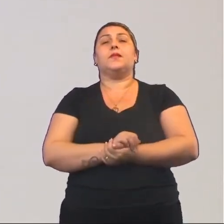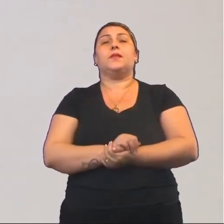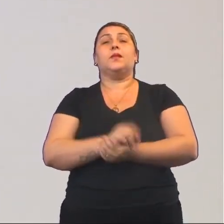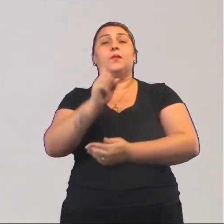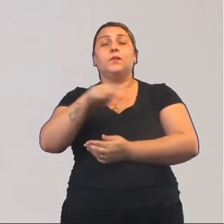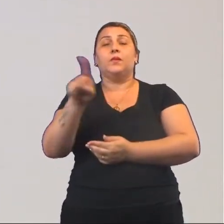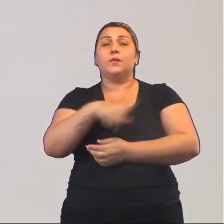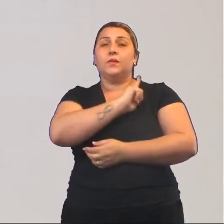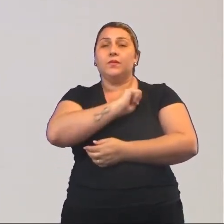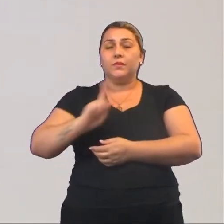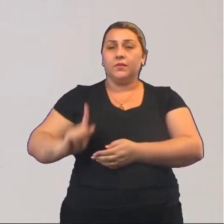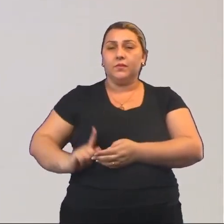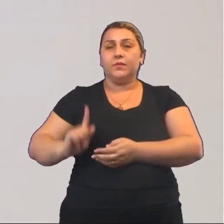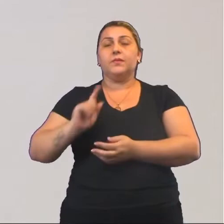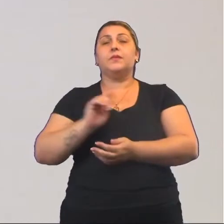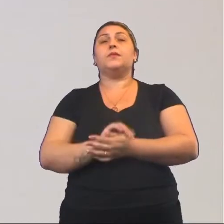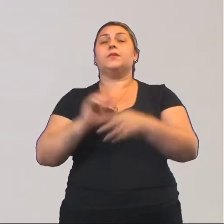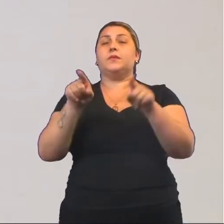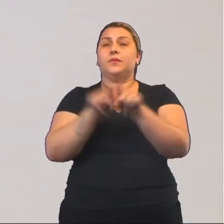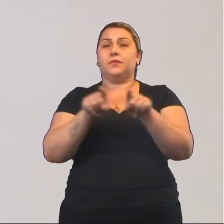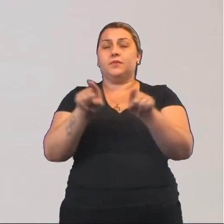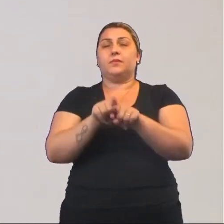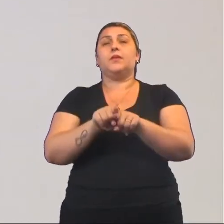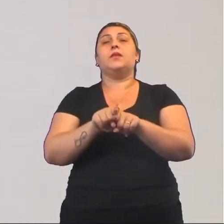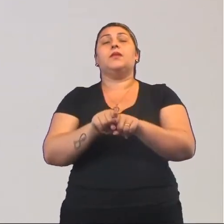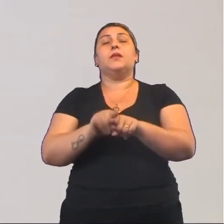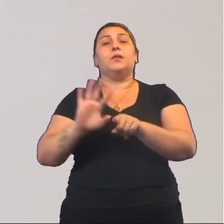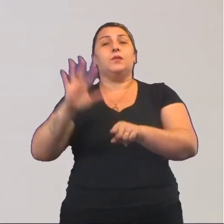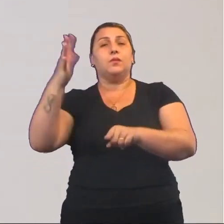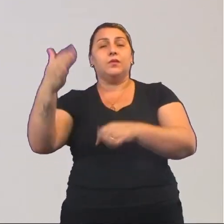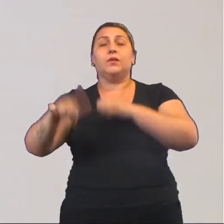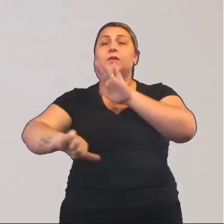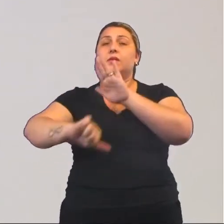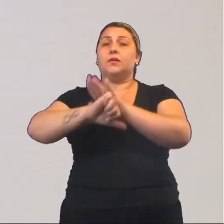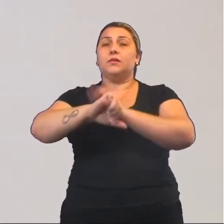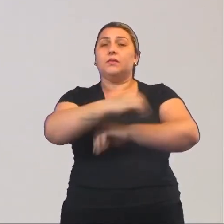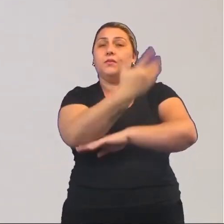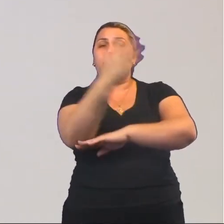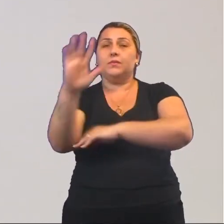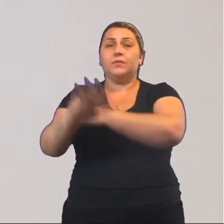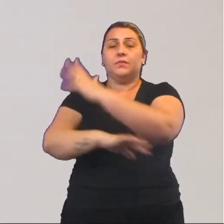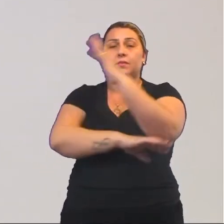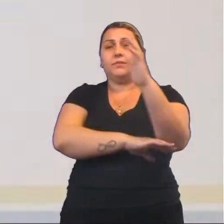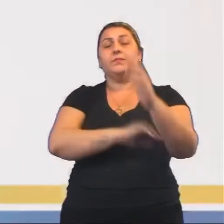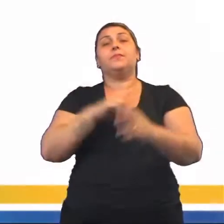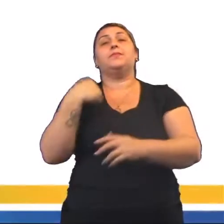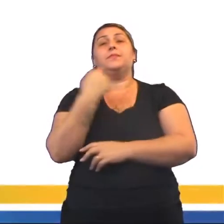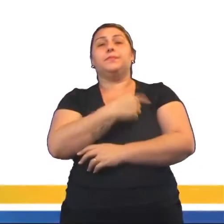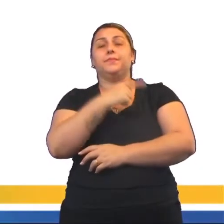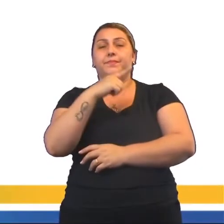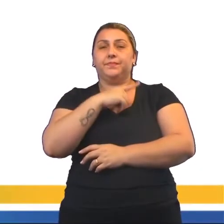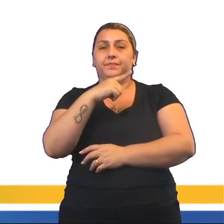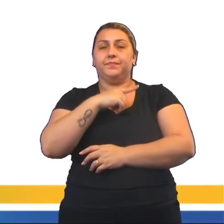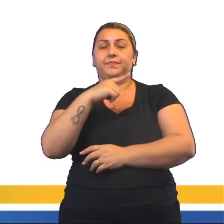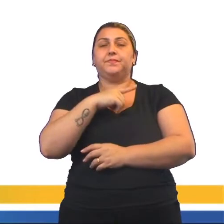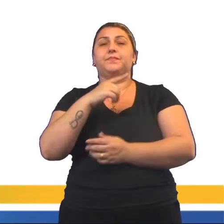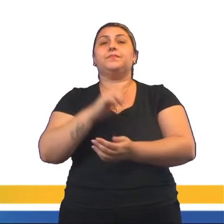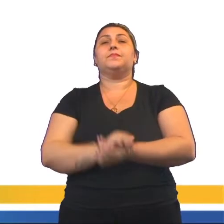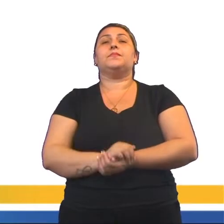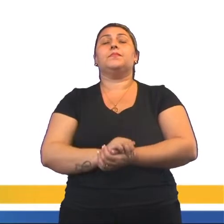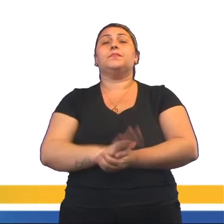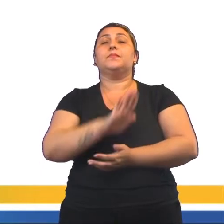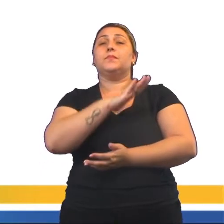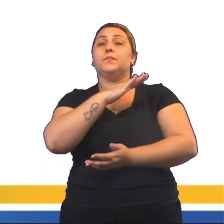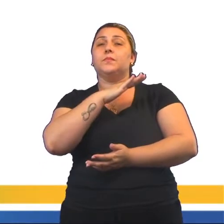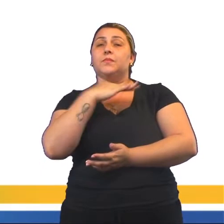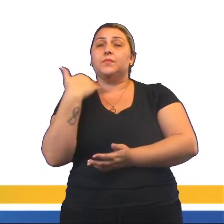dos governos, muitas das vezes também cometem crimes ambientais. E aí nós temos o caso da mortandade